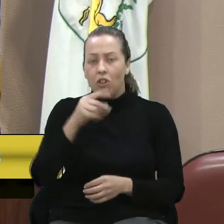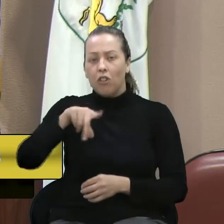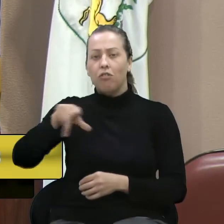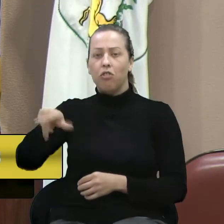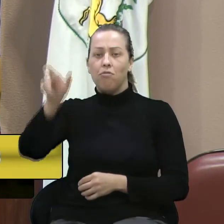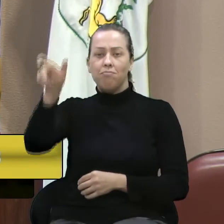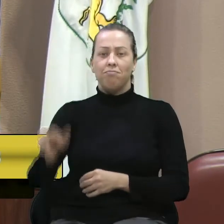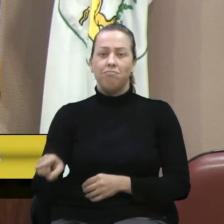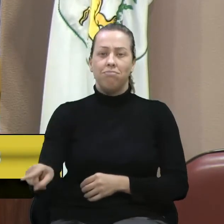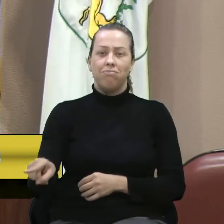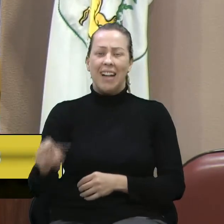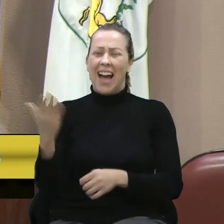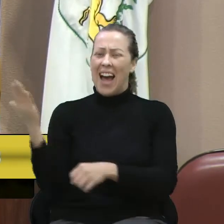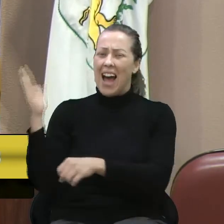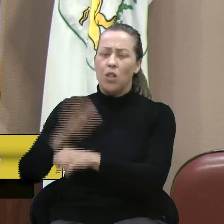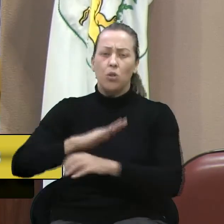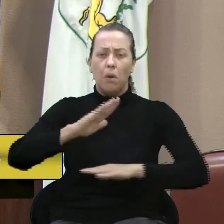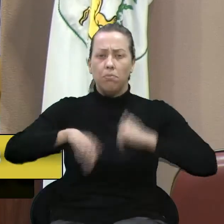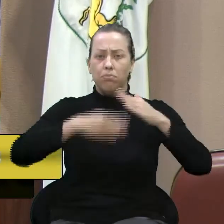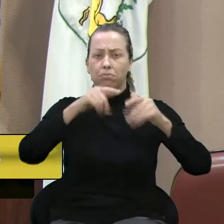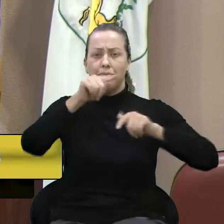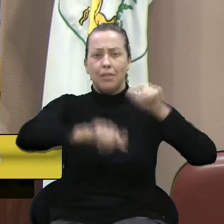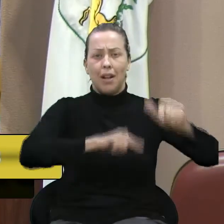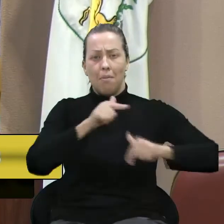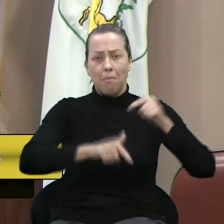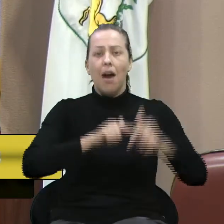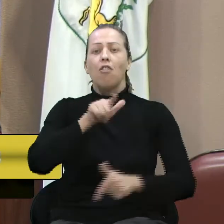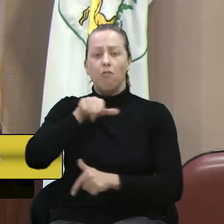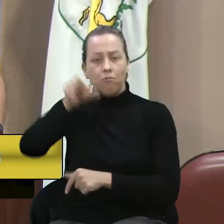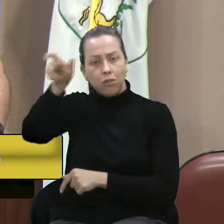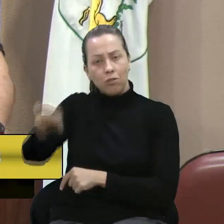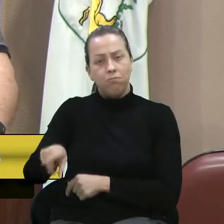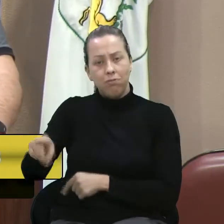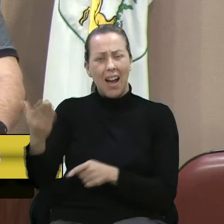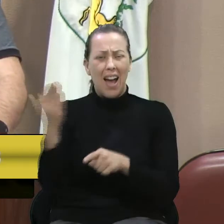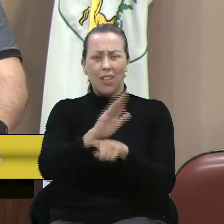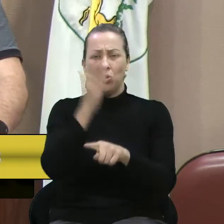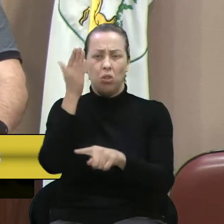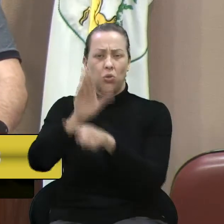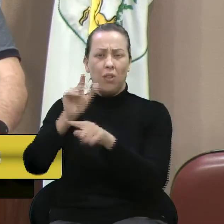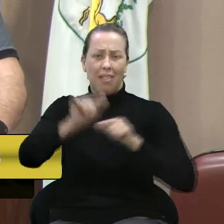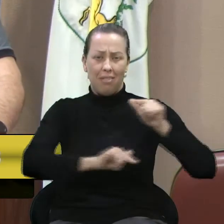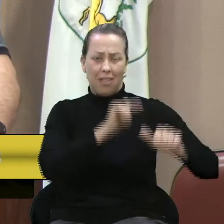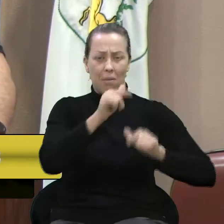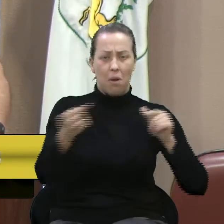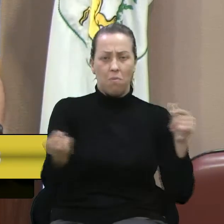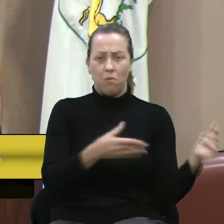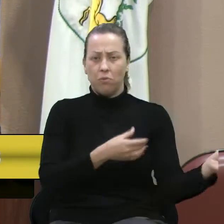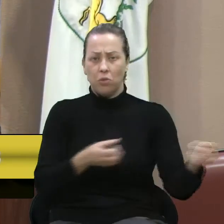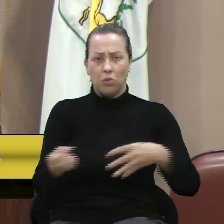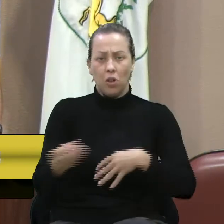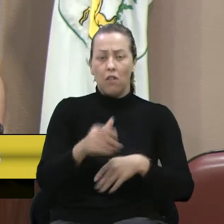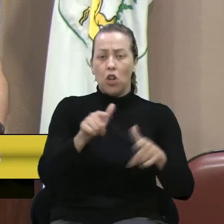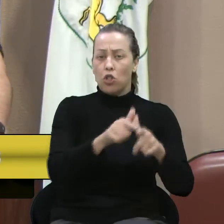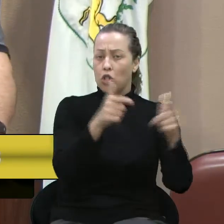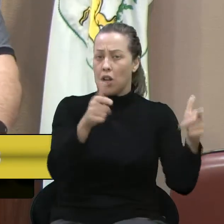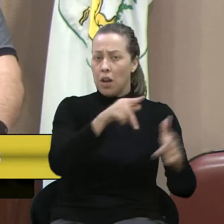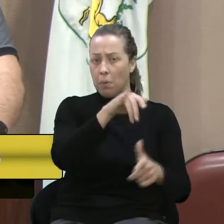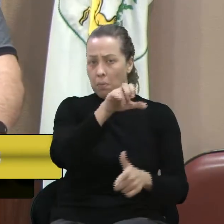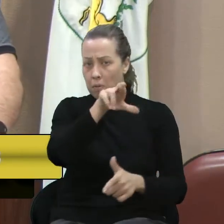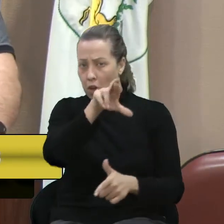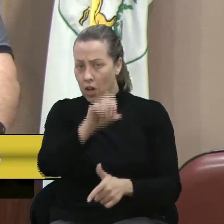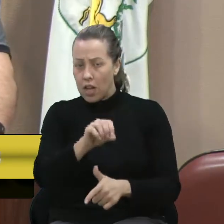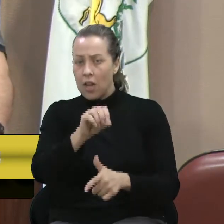Cancian. Quem me ajudou e me indicou para tal lugar foi o Cancian. Né? O Cancian do Jornal Pioneiro, da Folha